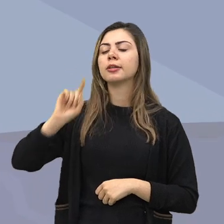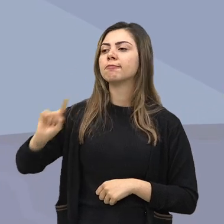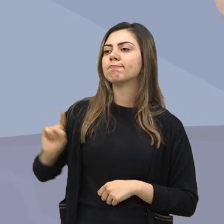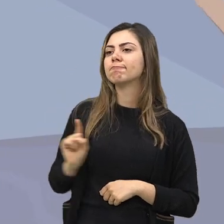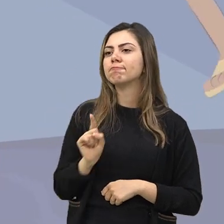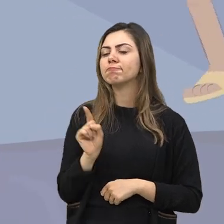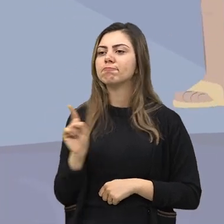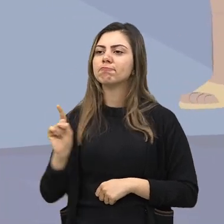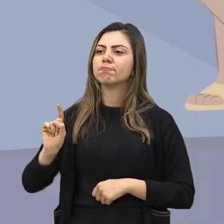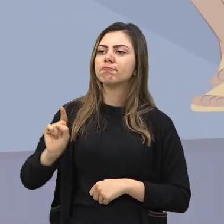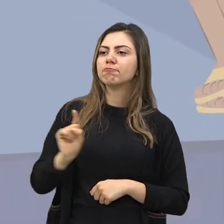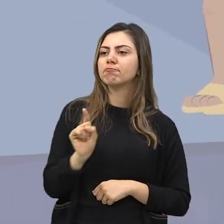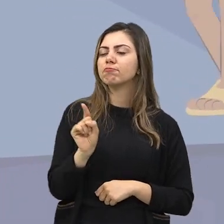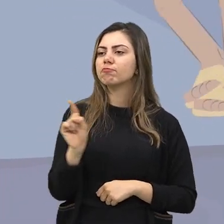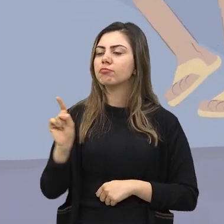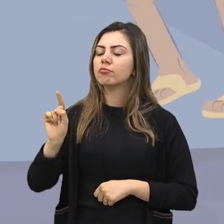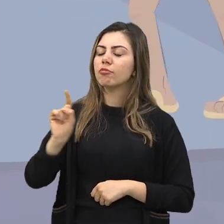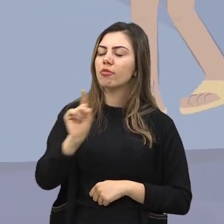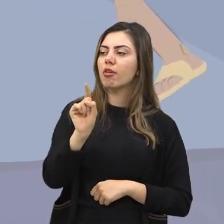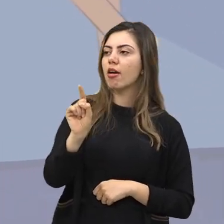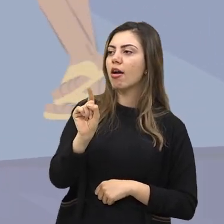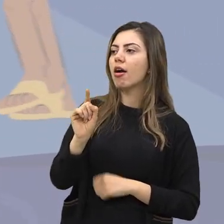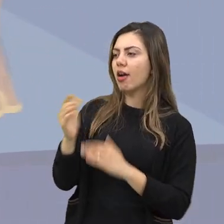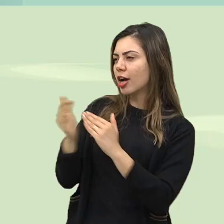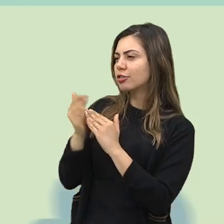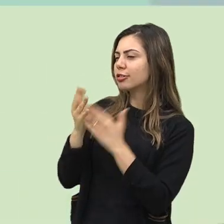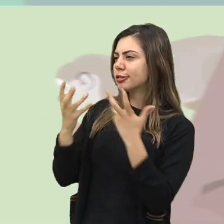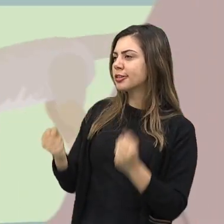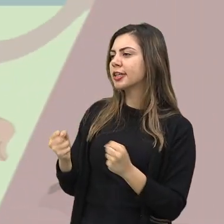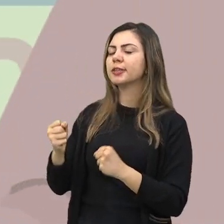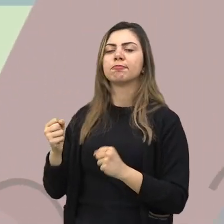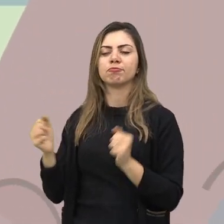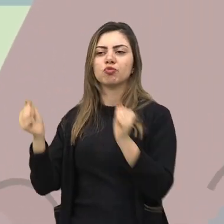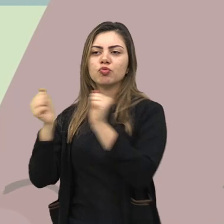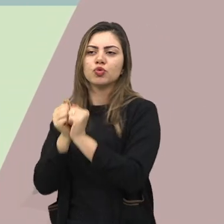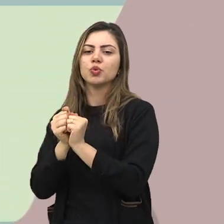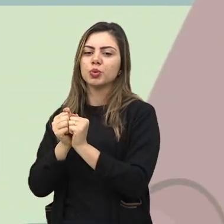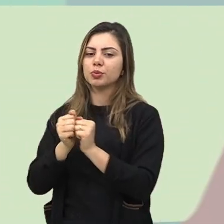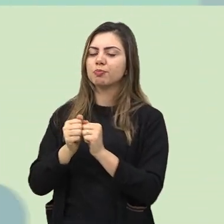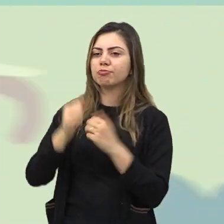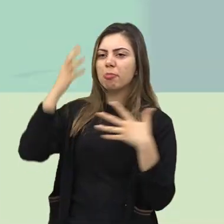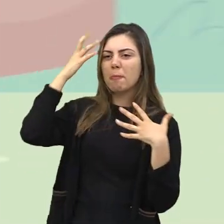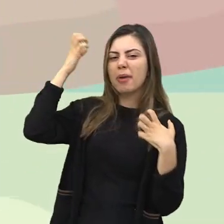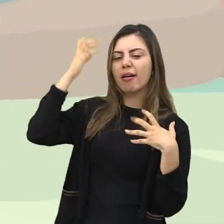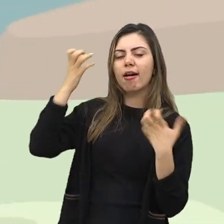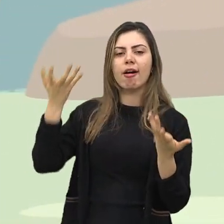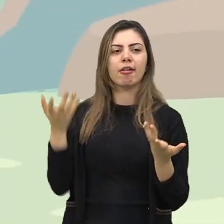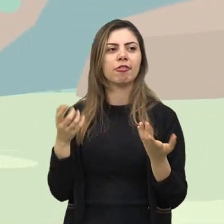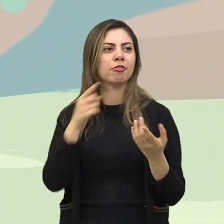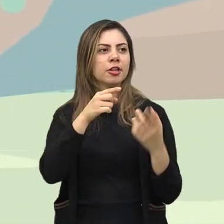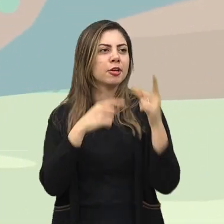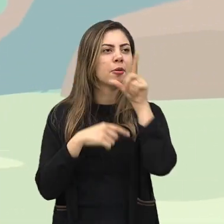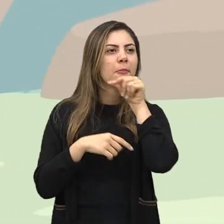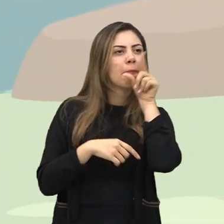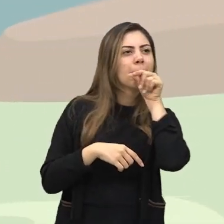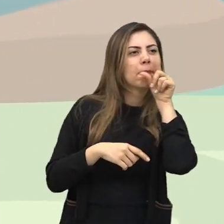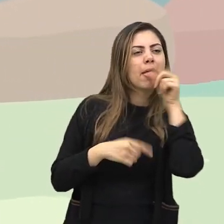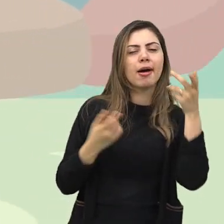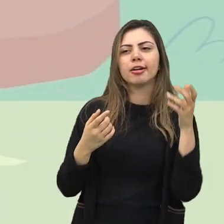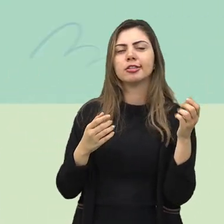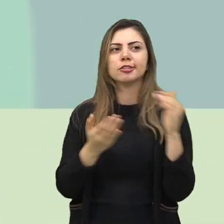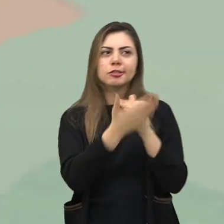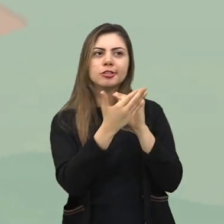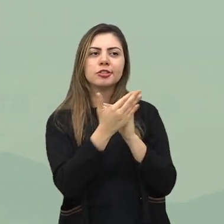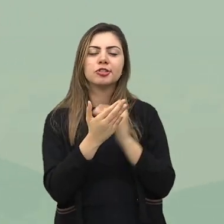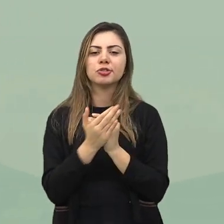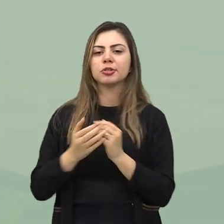da Amazônia, encontrando aliados improváveis. O macaco veloz, o pássaro que cantava melodias de proteção, e